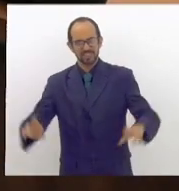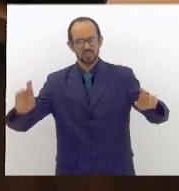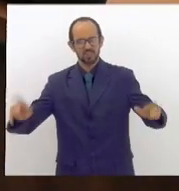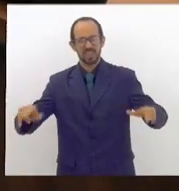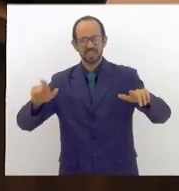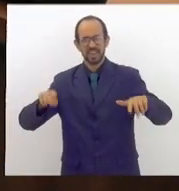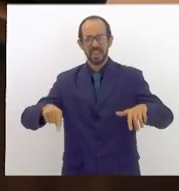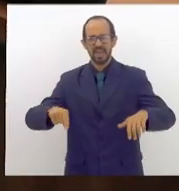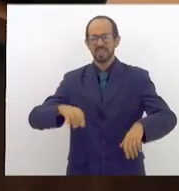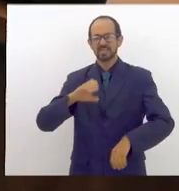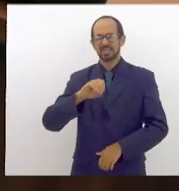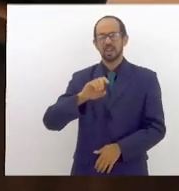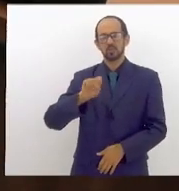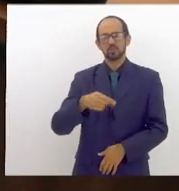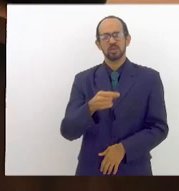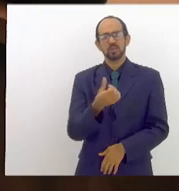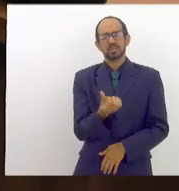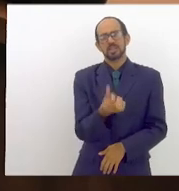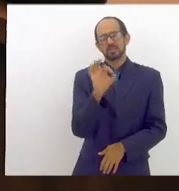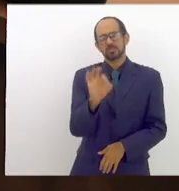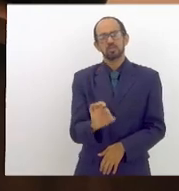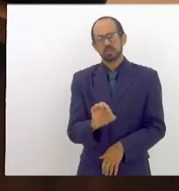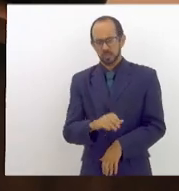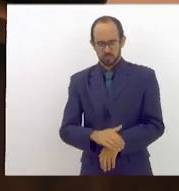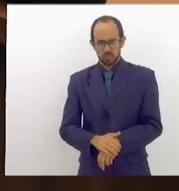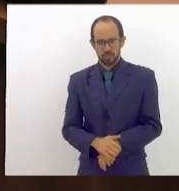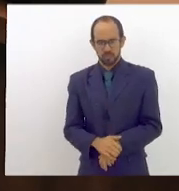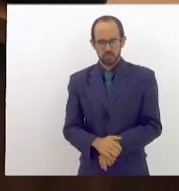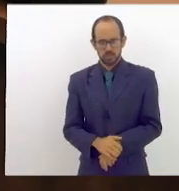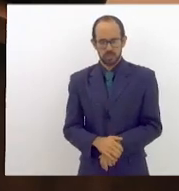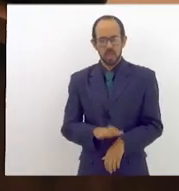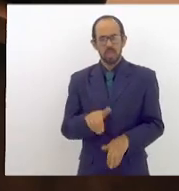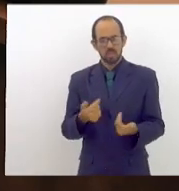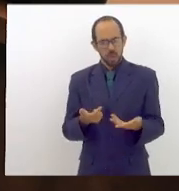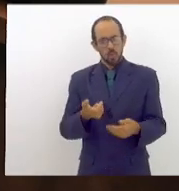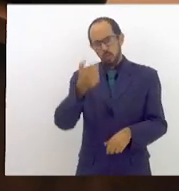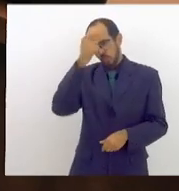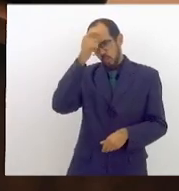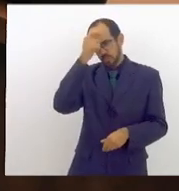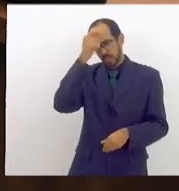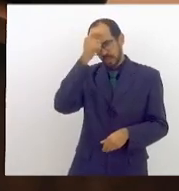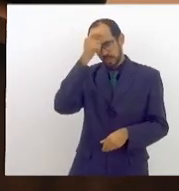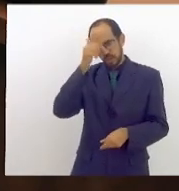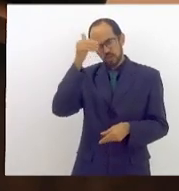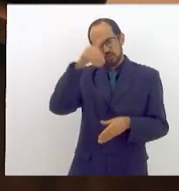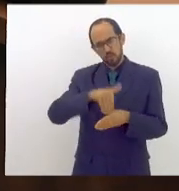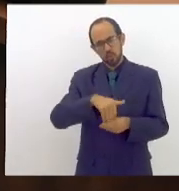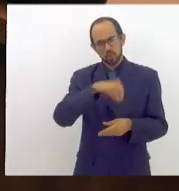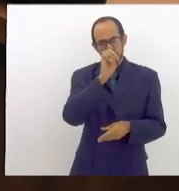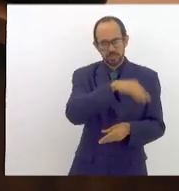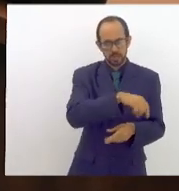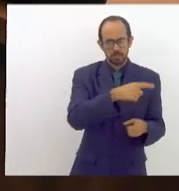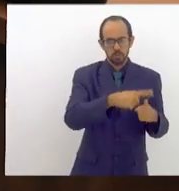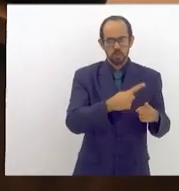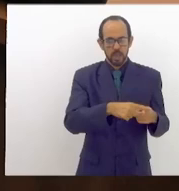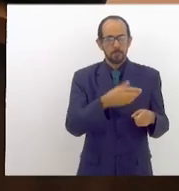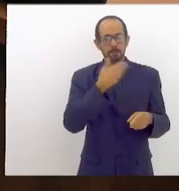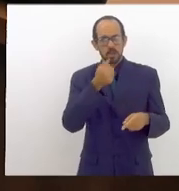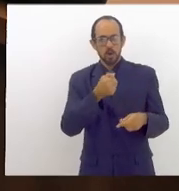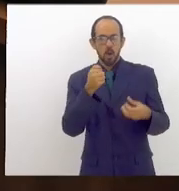06 então conscientemente votamos sim porque é melhor perder pouco